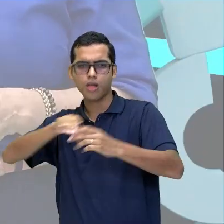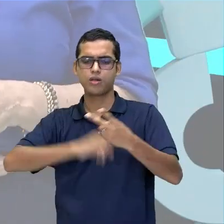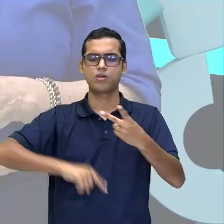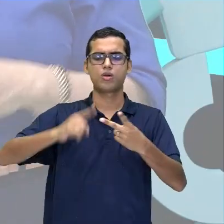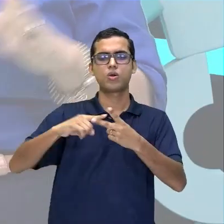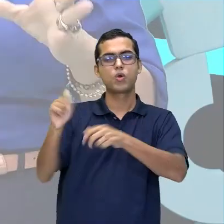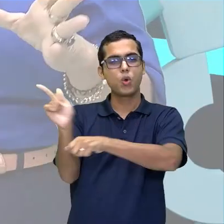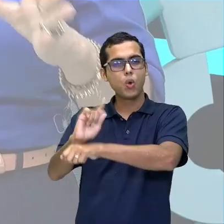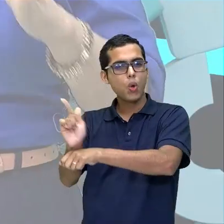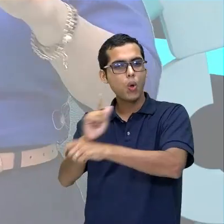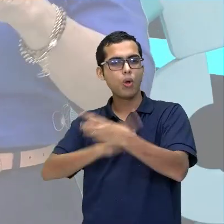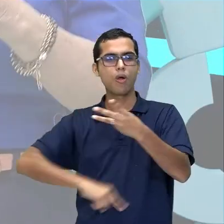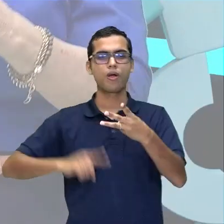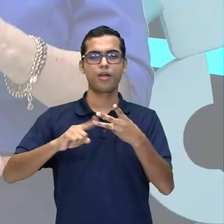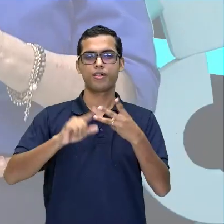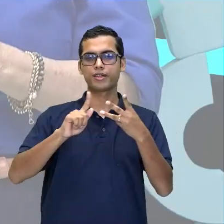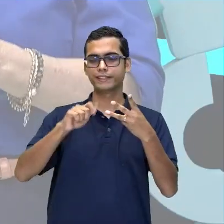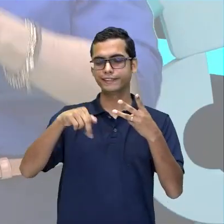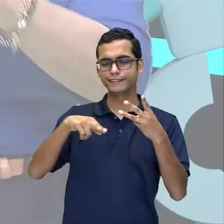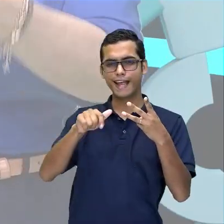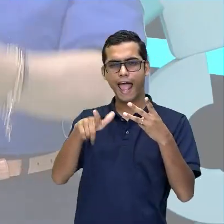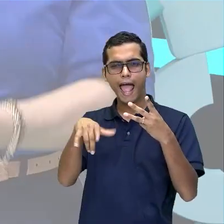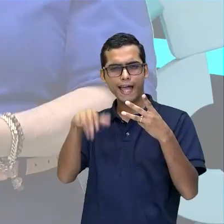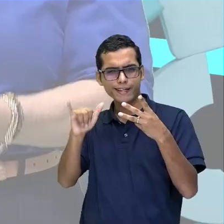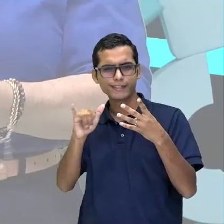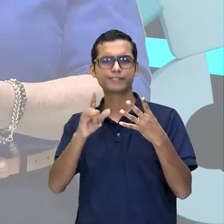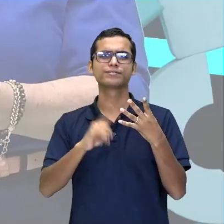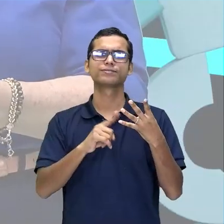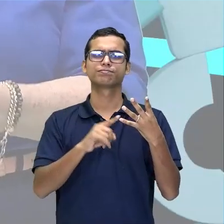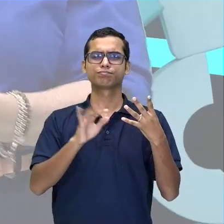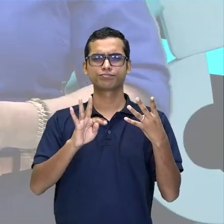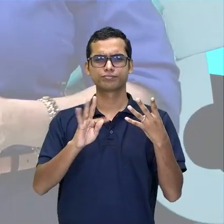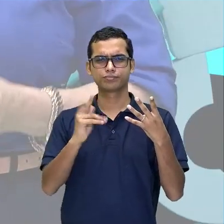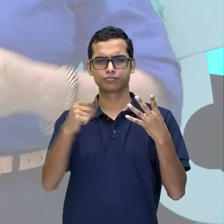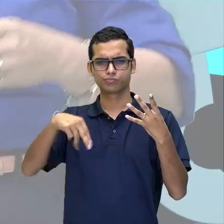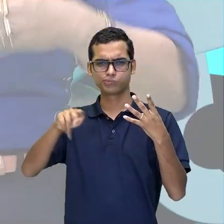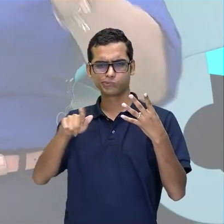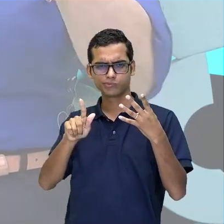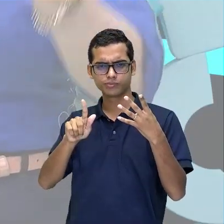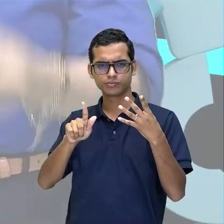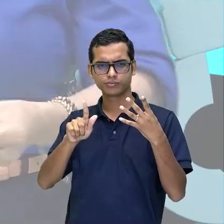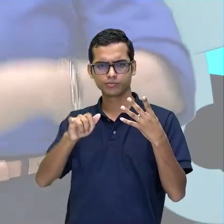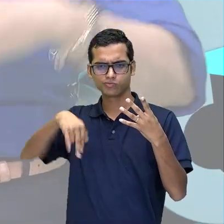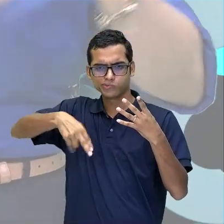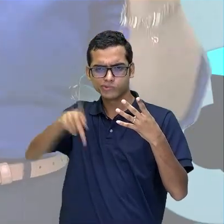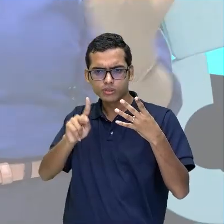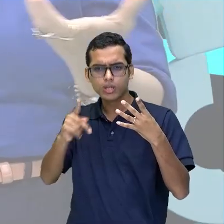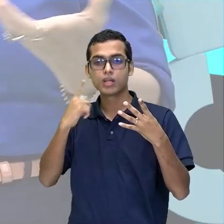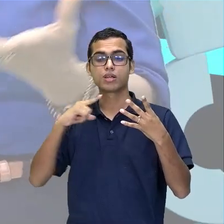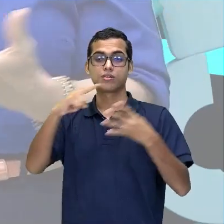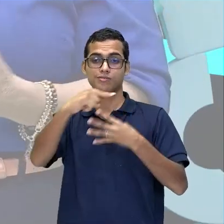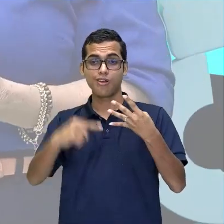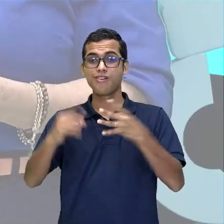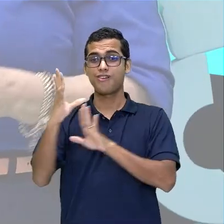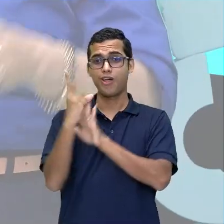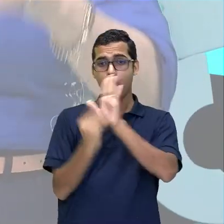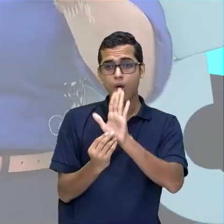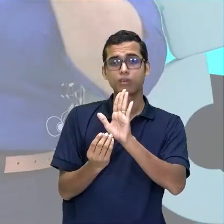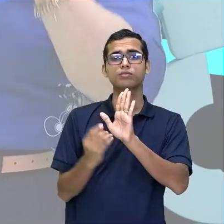Google Sites, etc. E que vão permitir criar conteúdo, né, atraente,